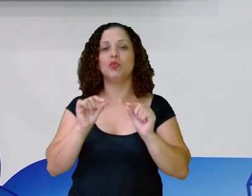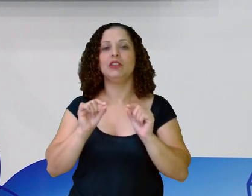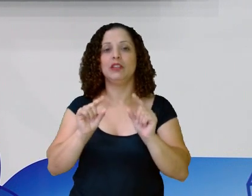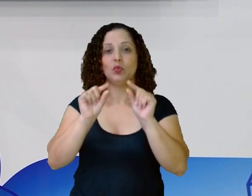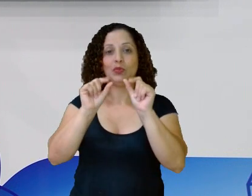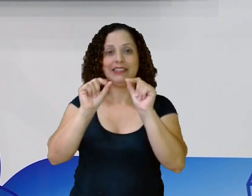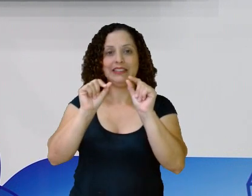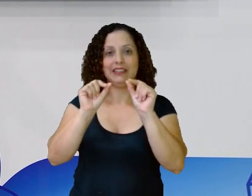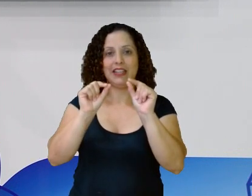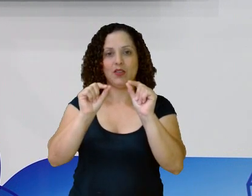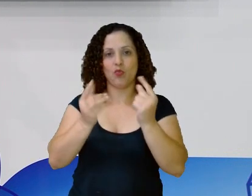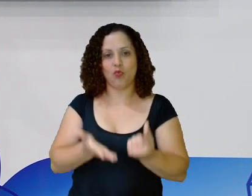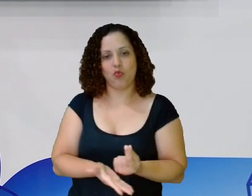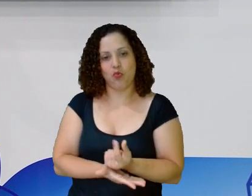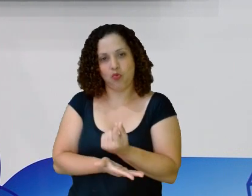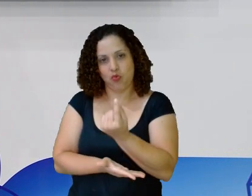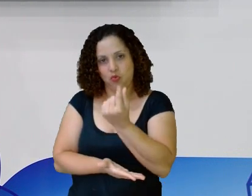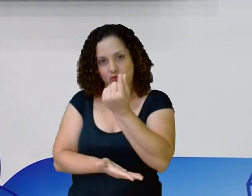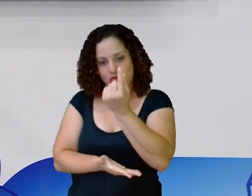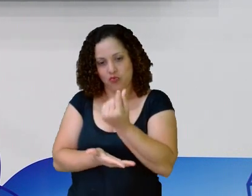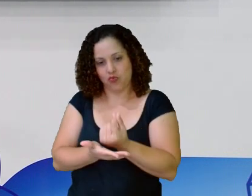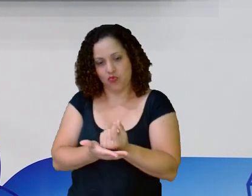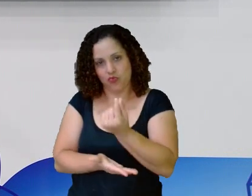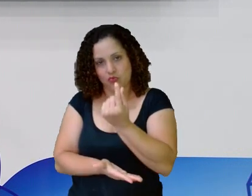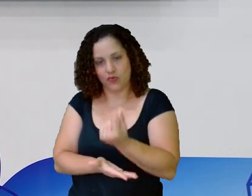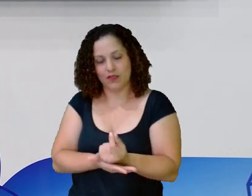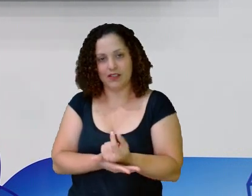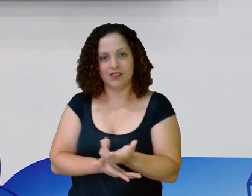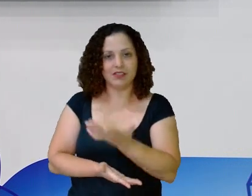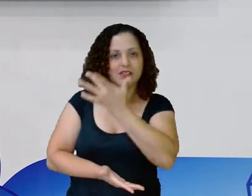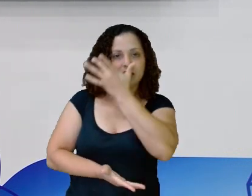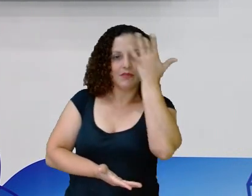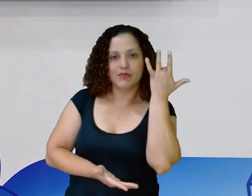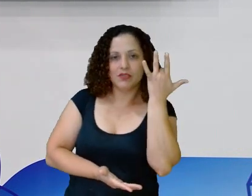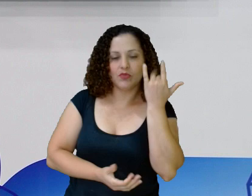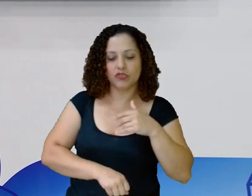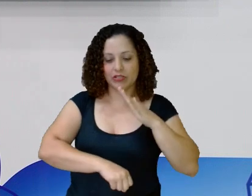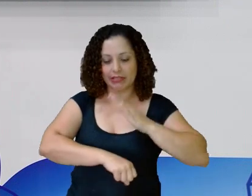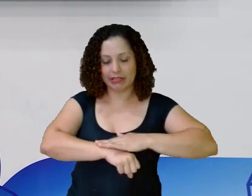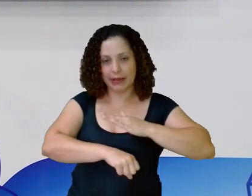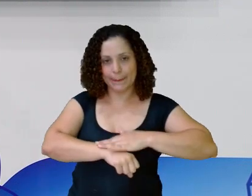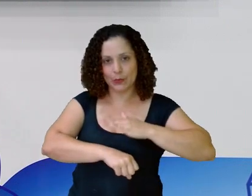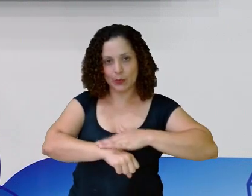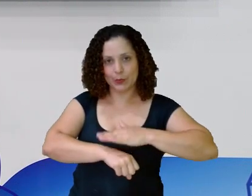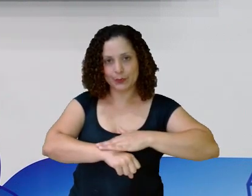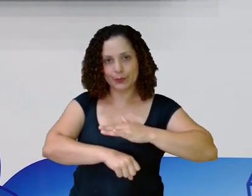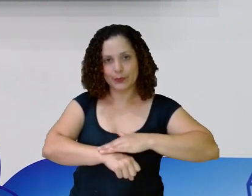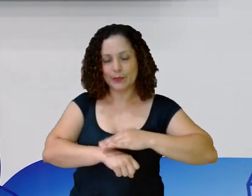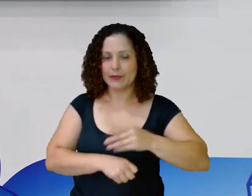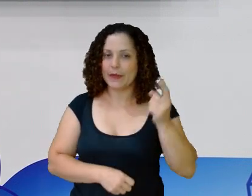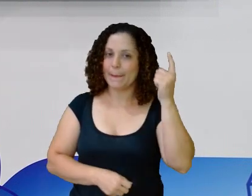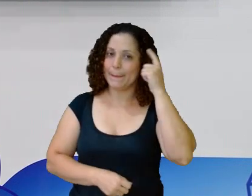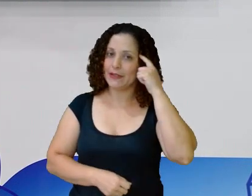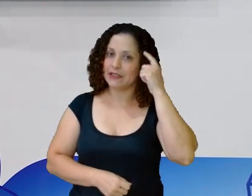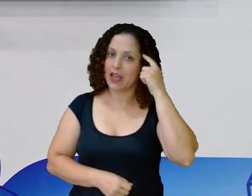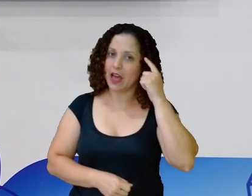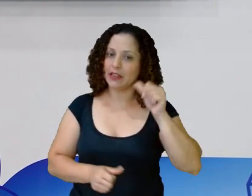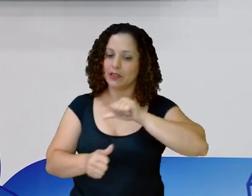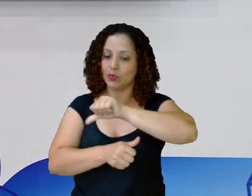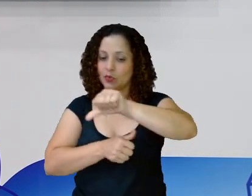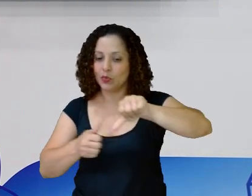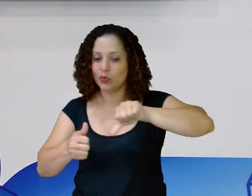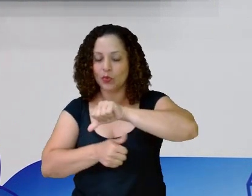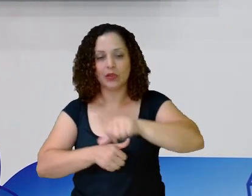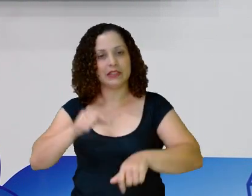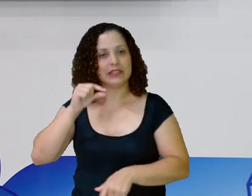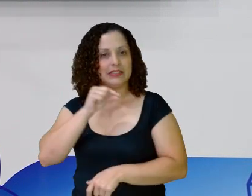dinheiro, o capital. As pessoas vão oferecer o seu tempo, também pensando em receber no final